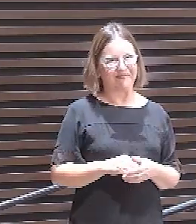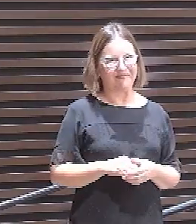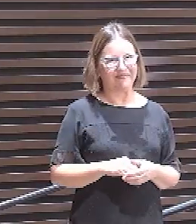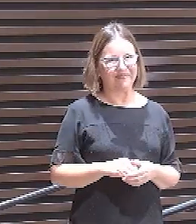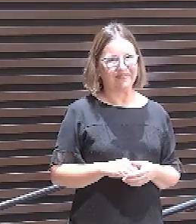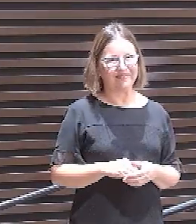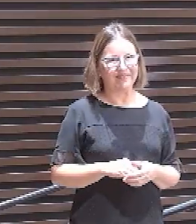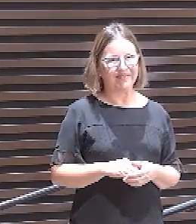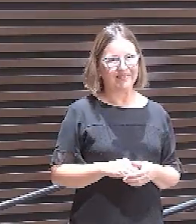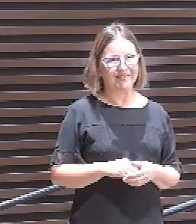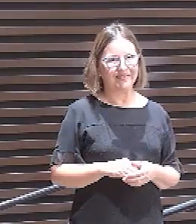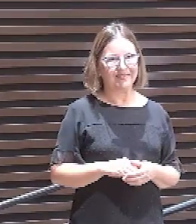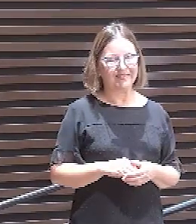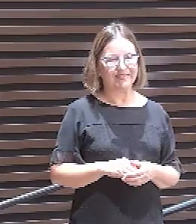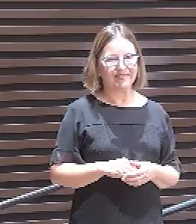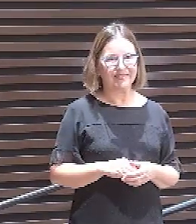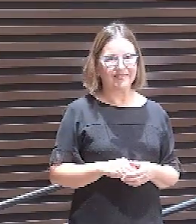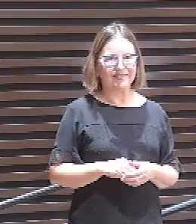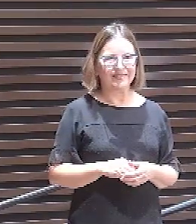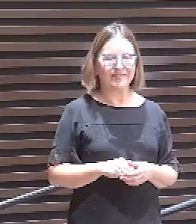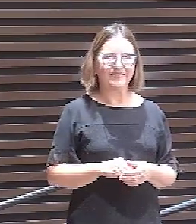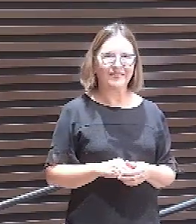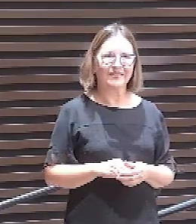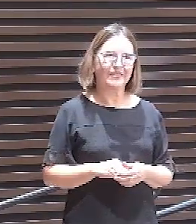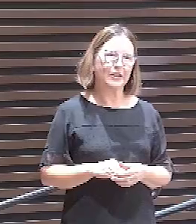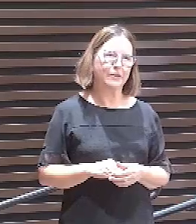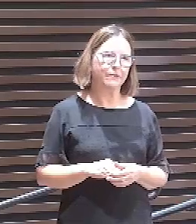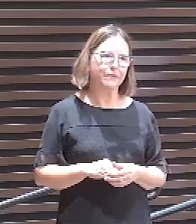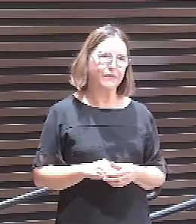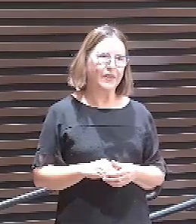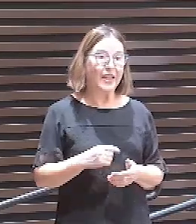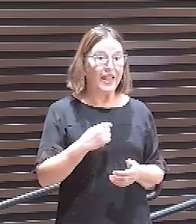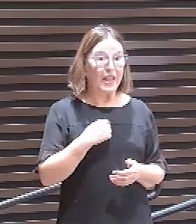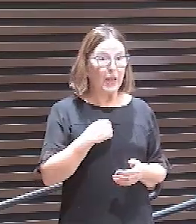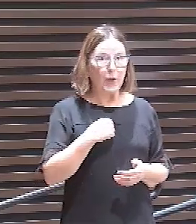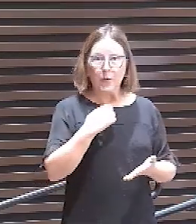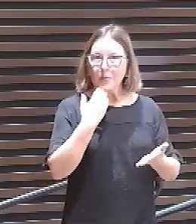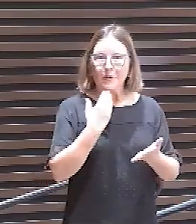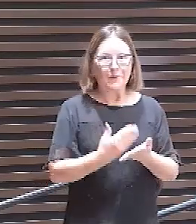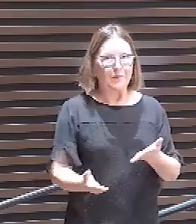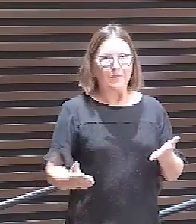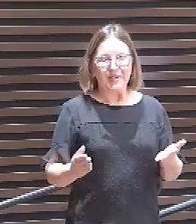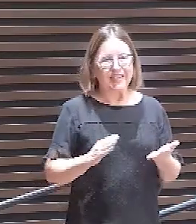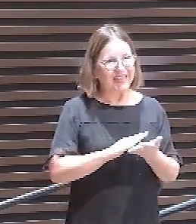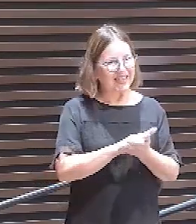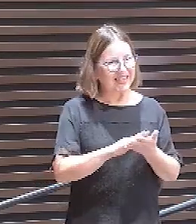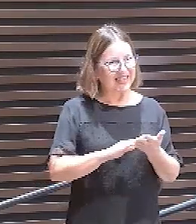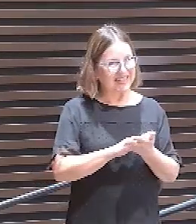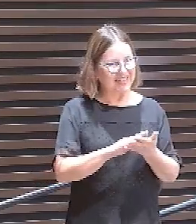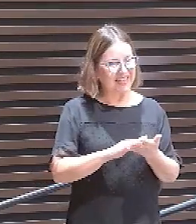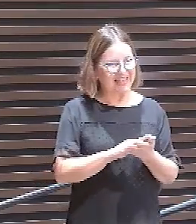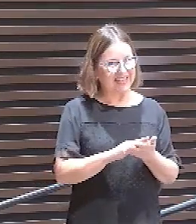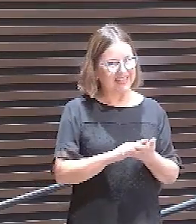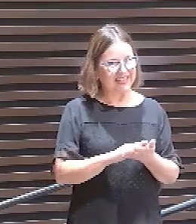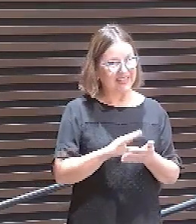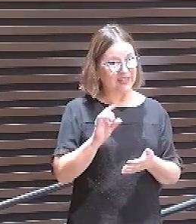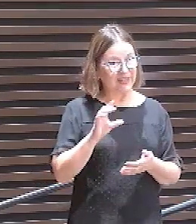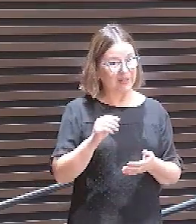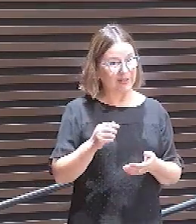Ninguém está me explorando. Eu não perdi nada. Eu só ganhei tudo.